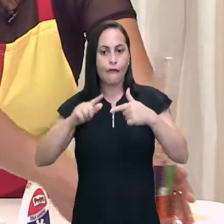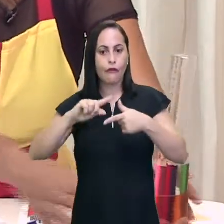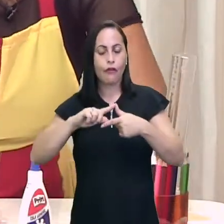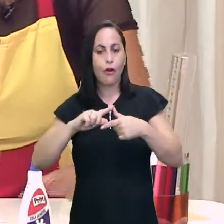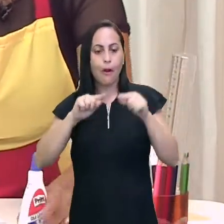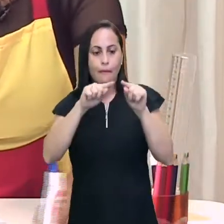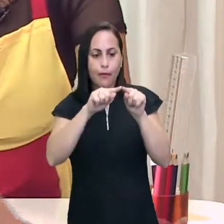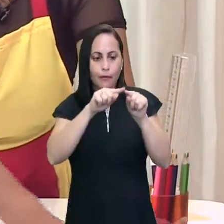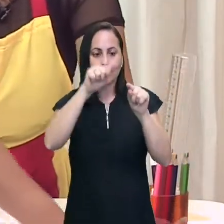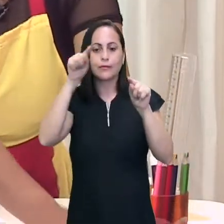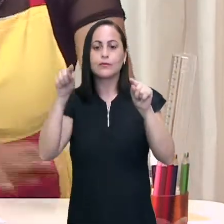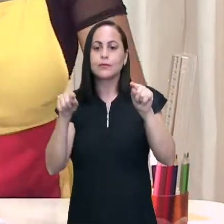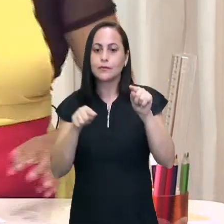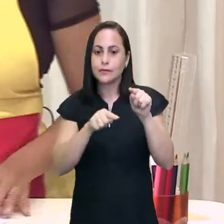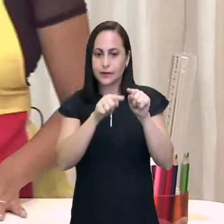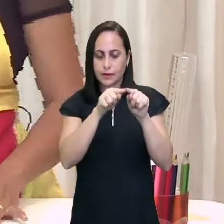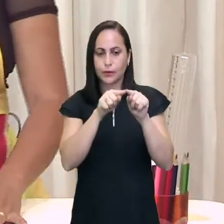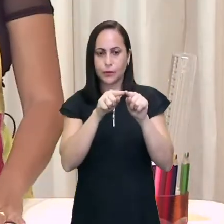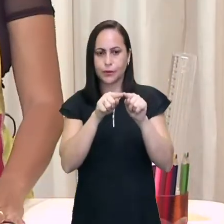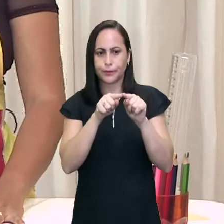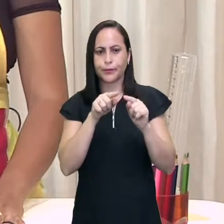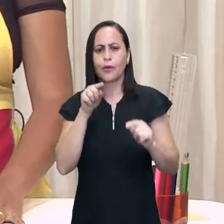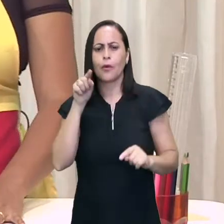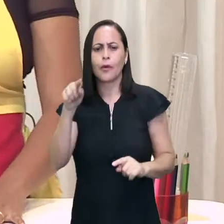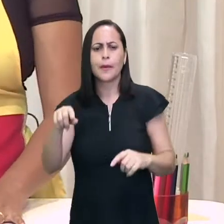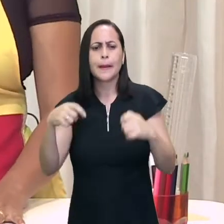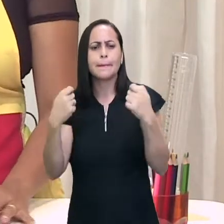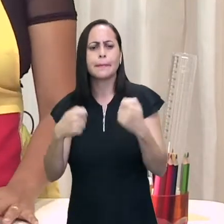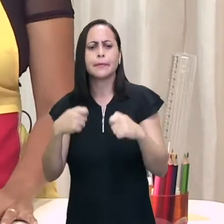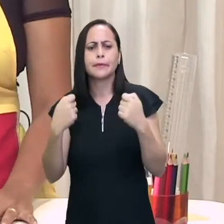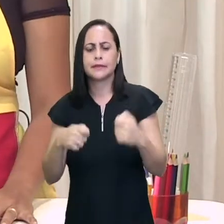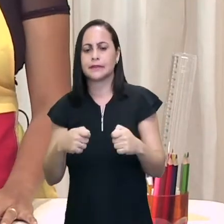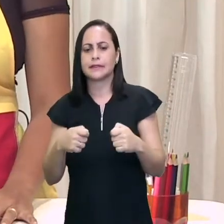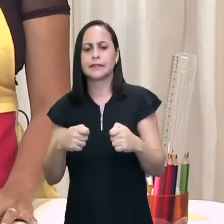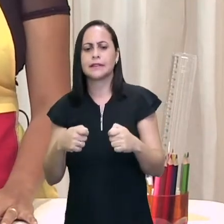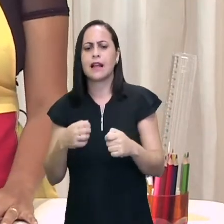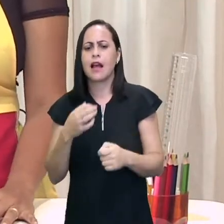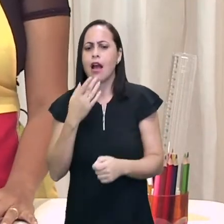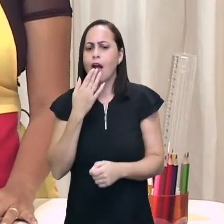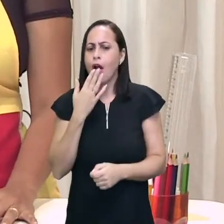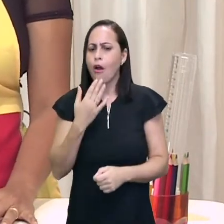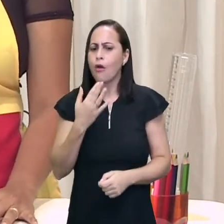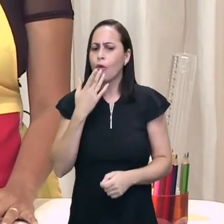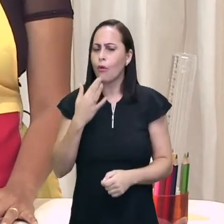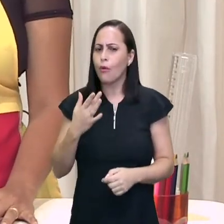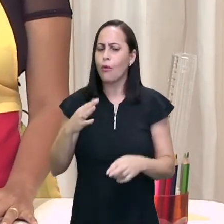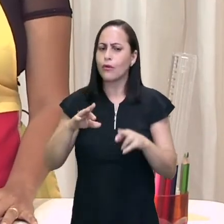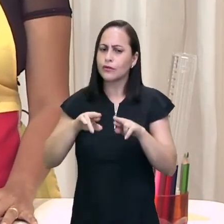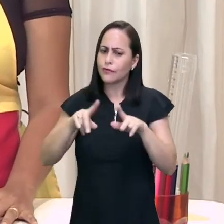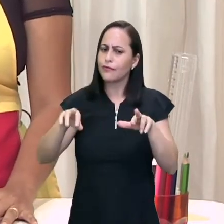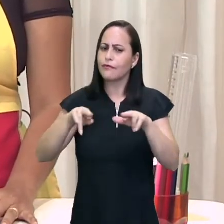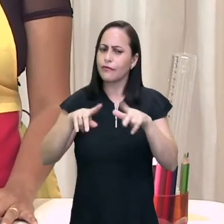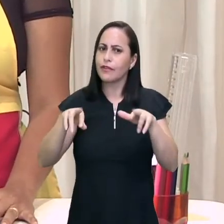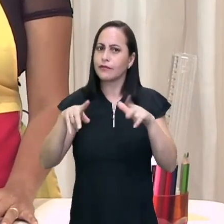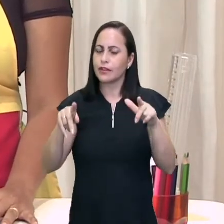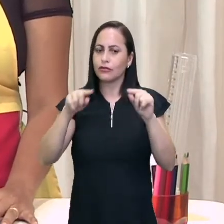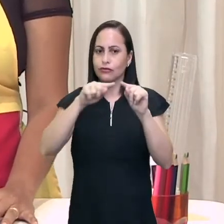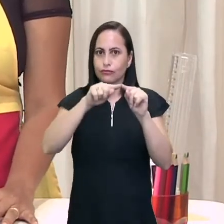círculo. O que vocês vão precisar? Colorir 9 círculos de cores diferentes,